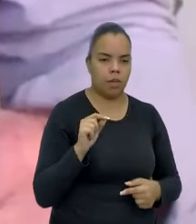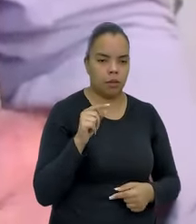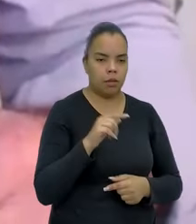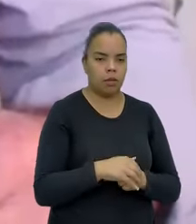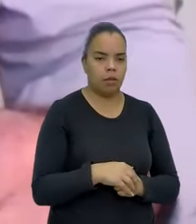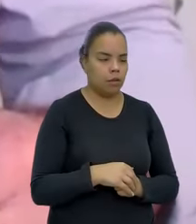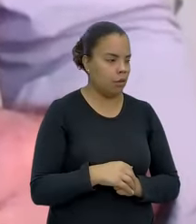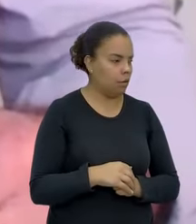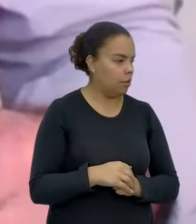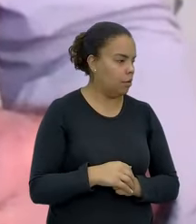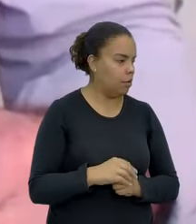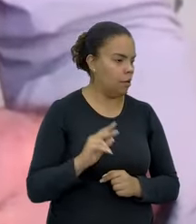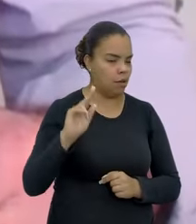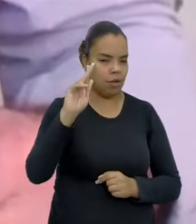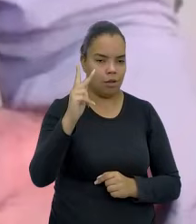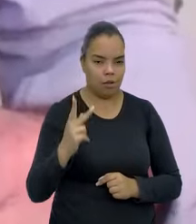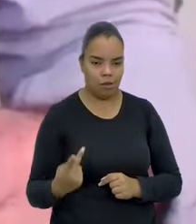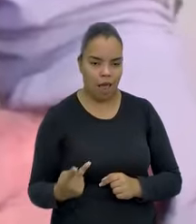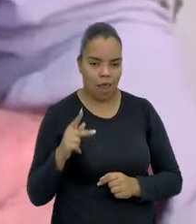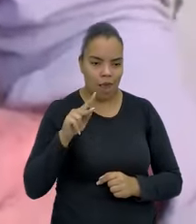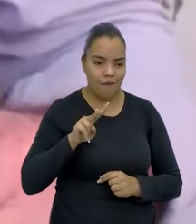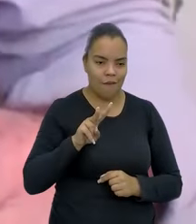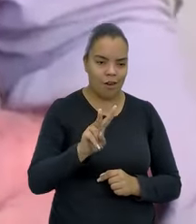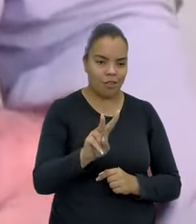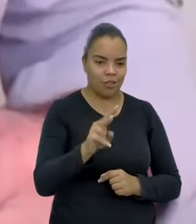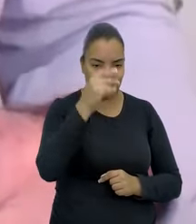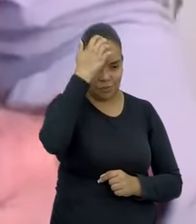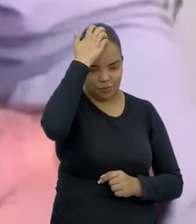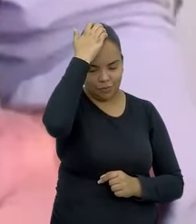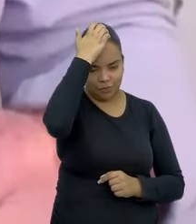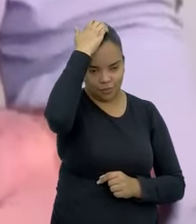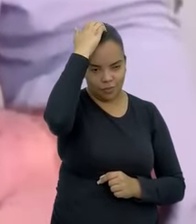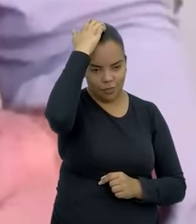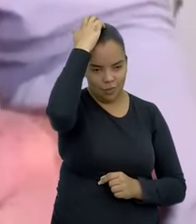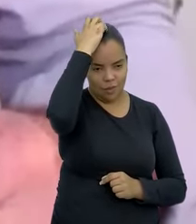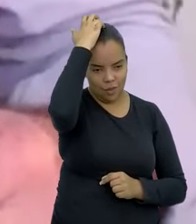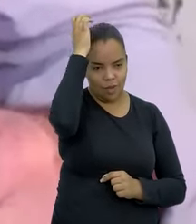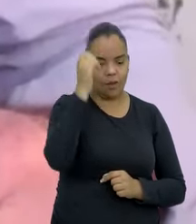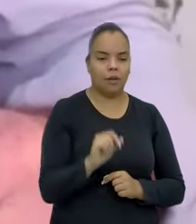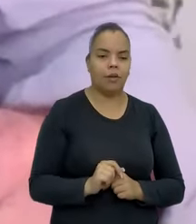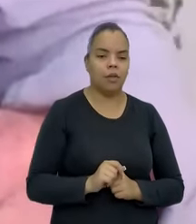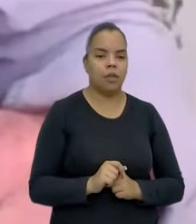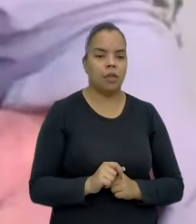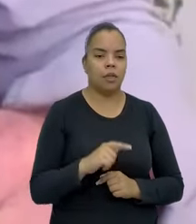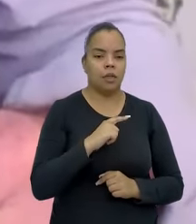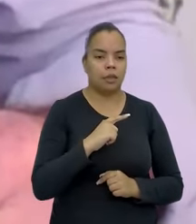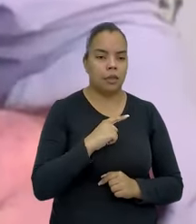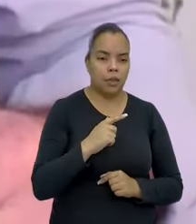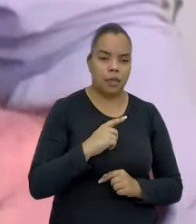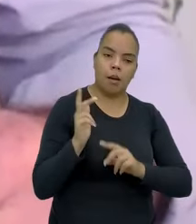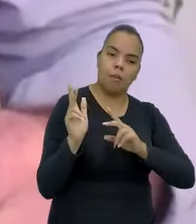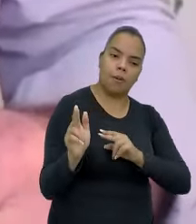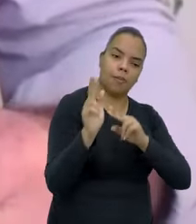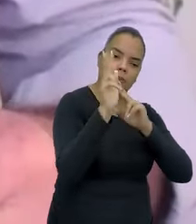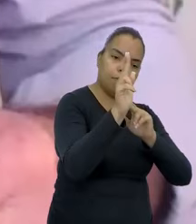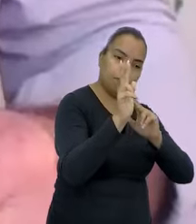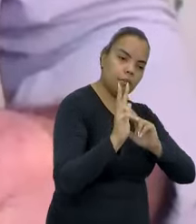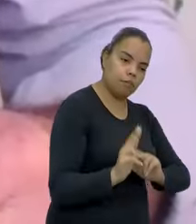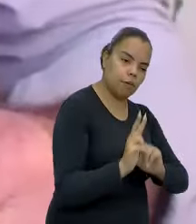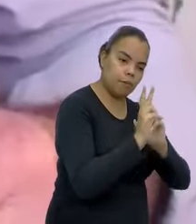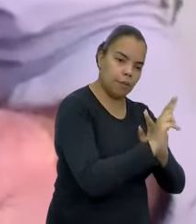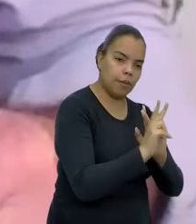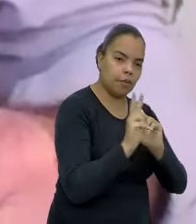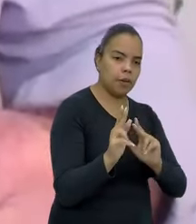Elas possuem mesmo ahm bom então figuras que de possui segmentos de mesma medida nosso chamamos de